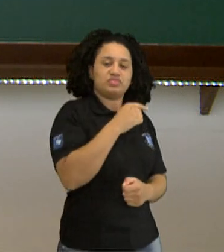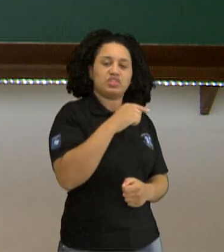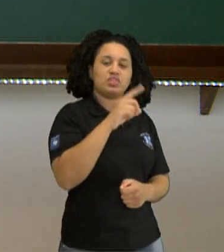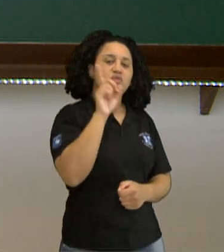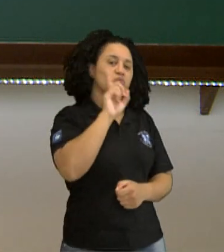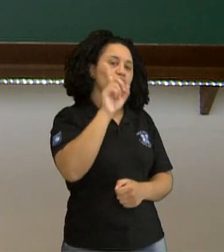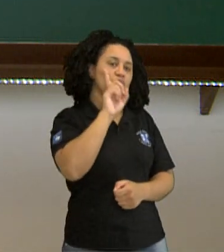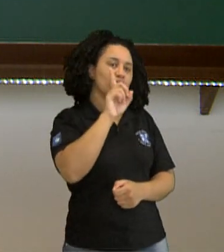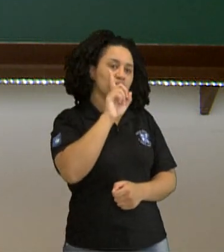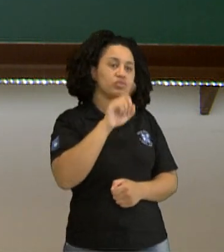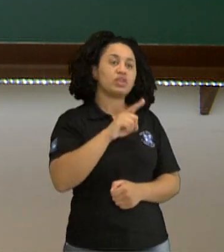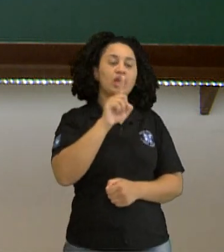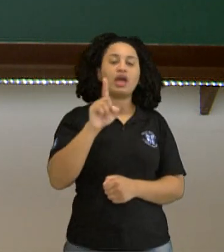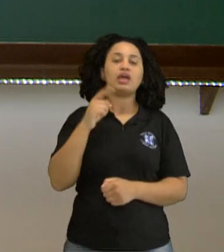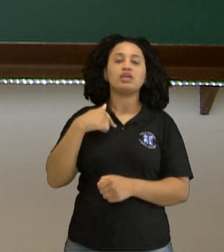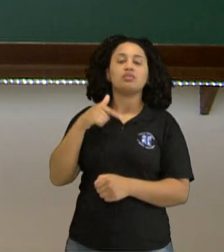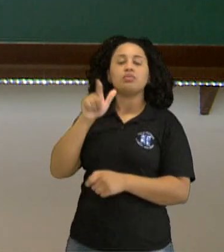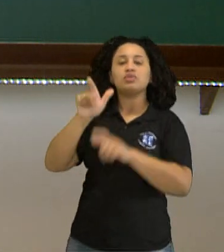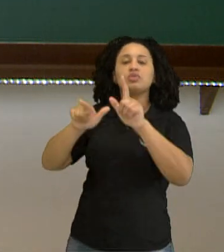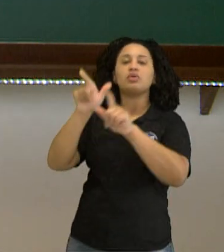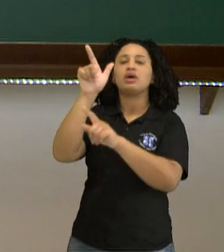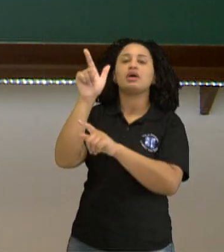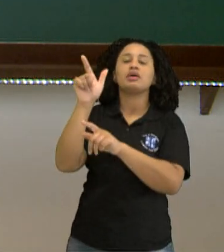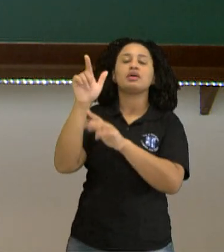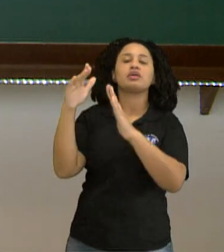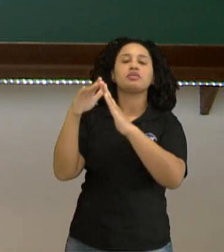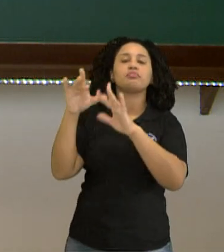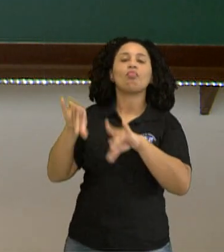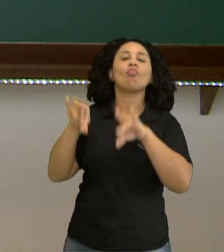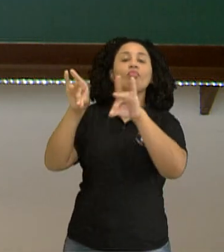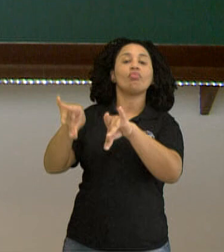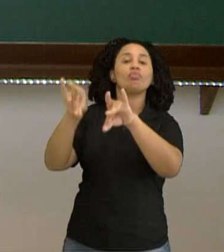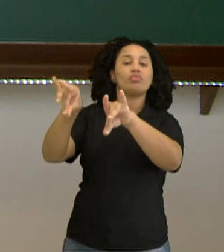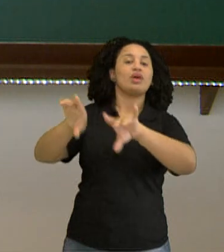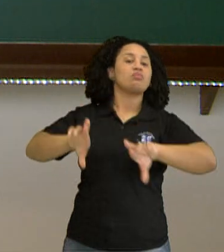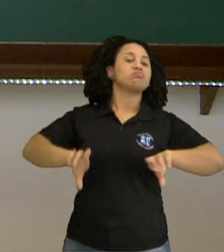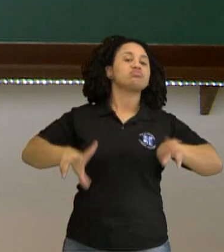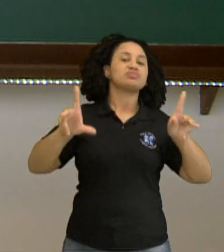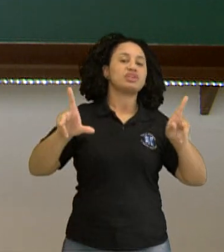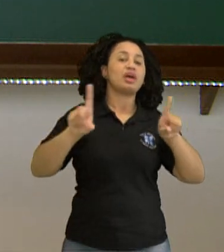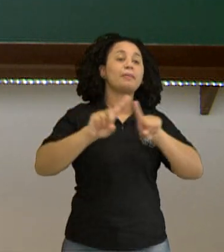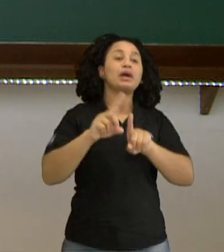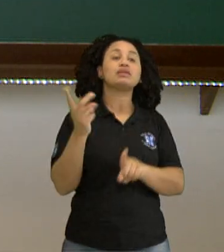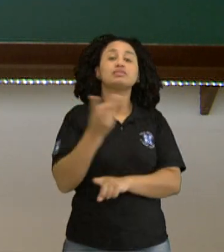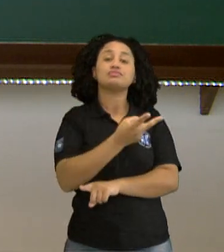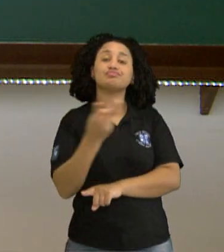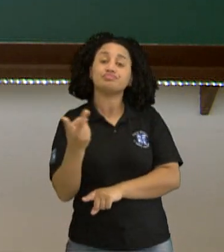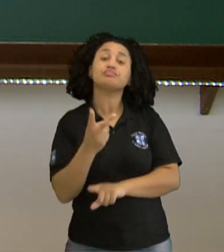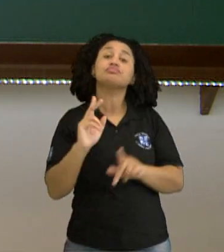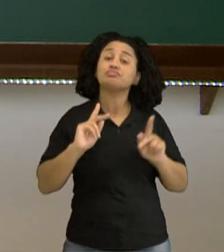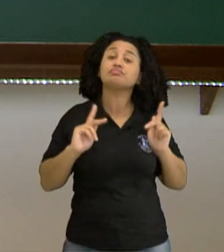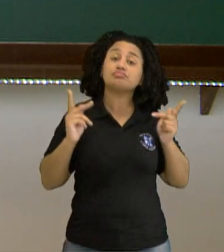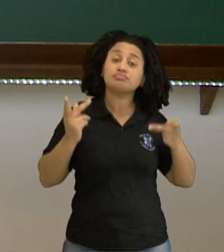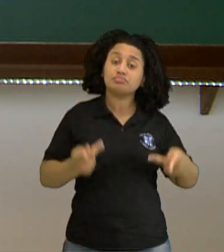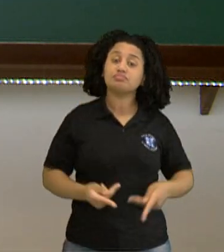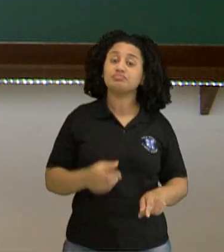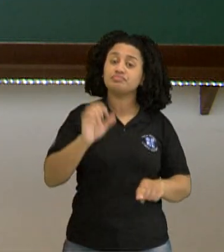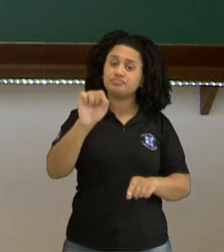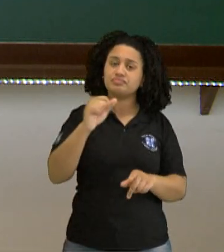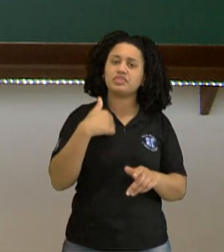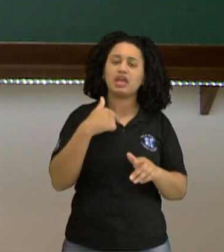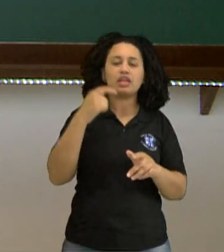australiano, há imensas diferenças, mas uma coisa em comum: ambos são humanos. Esse é o pensamento inicial